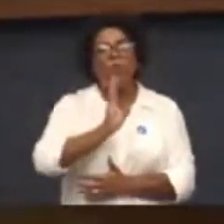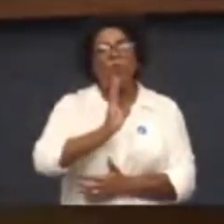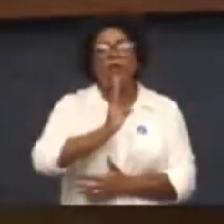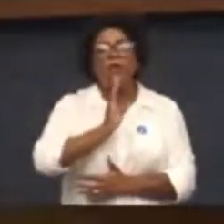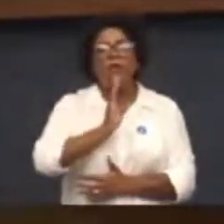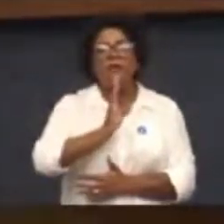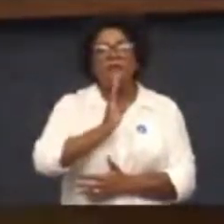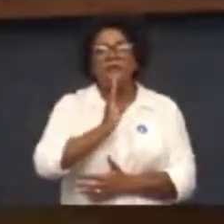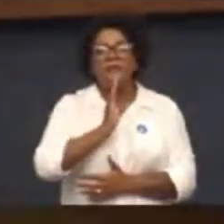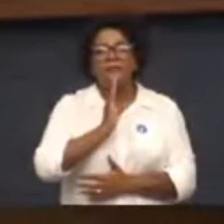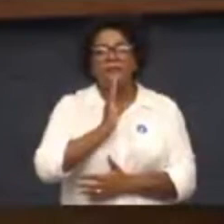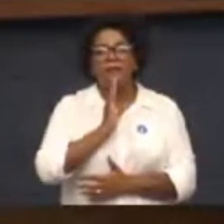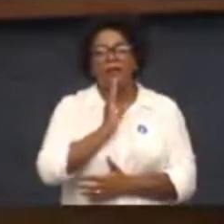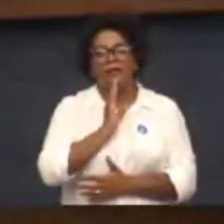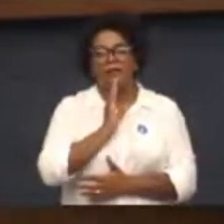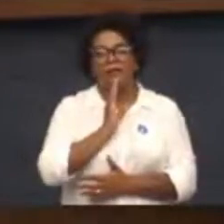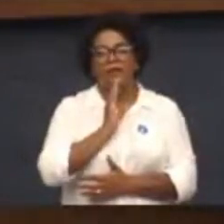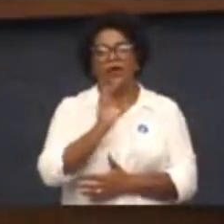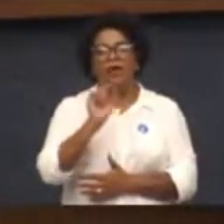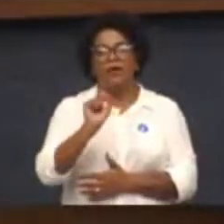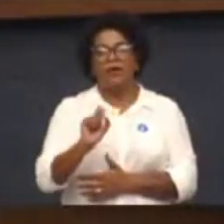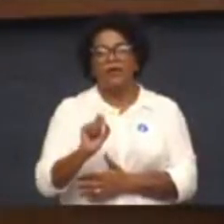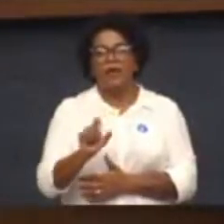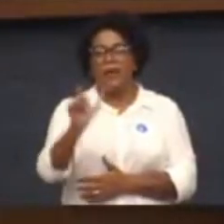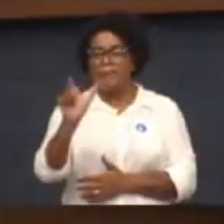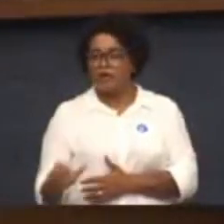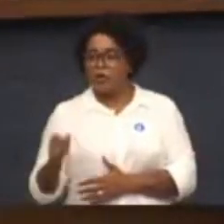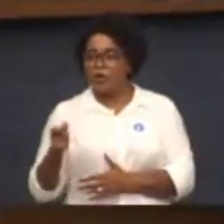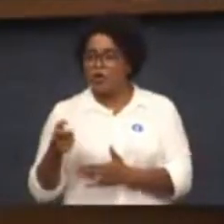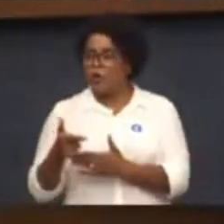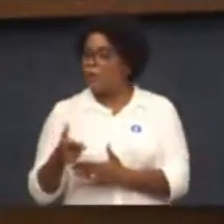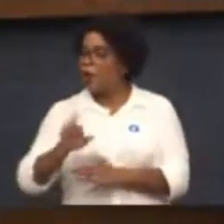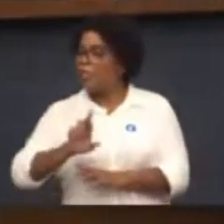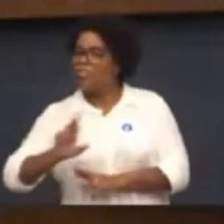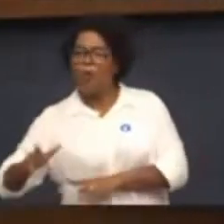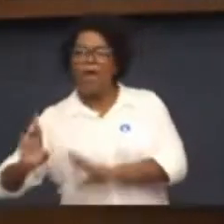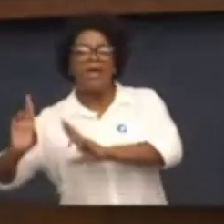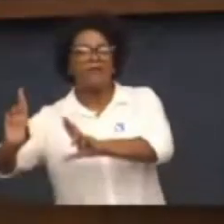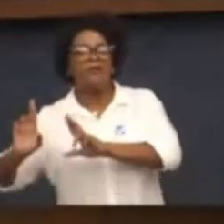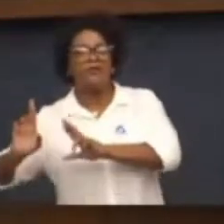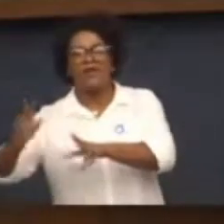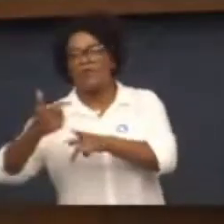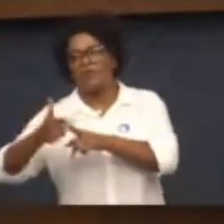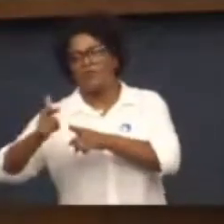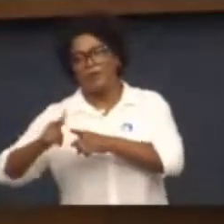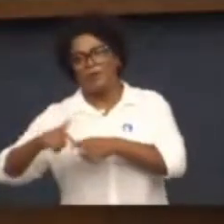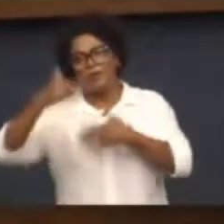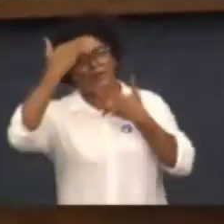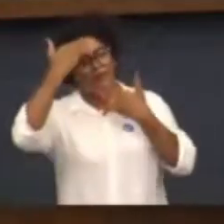que não recaia sobre um comprador de boa-fé todos esses problemas. Então, agradeço o espaço e encaminho o voto sim.